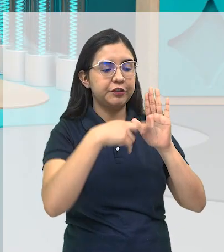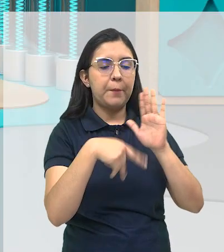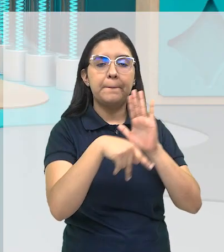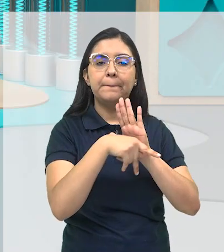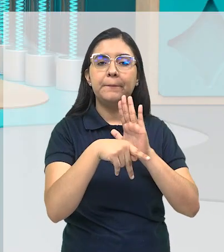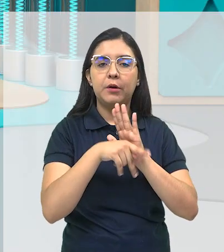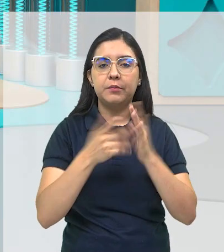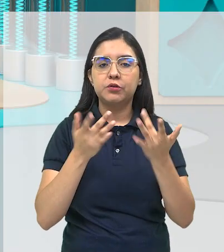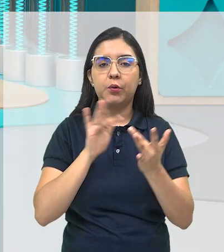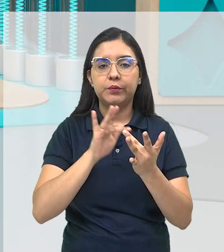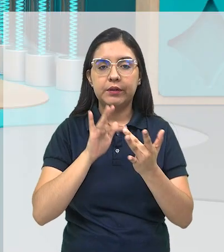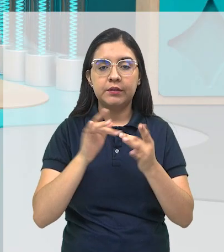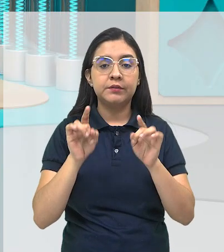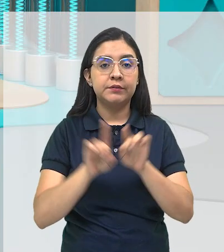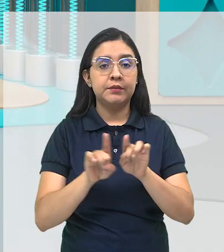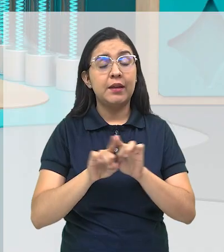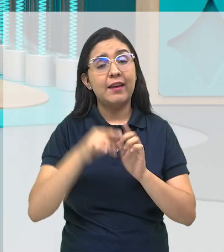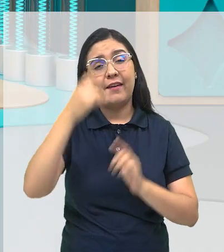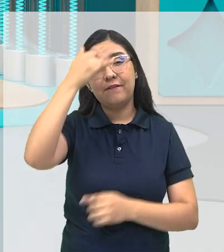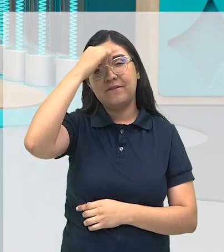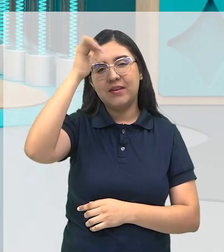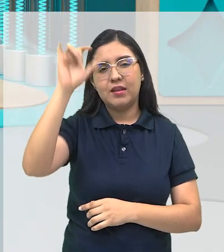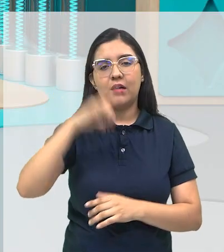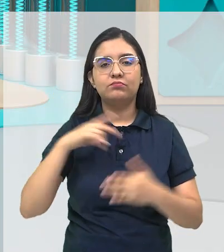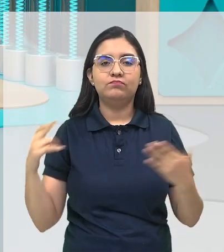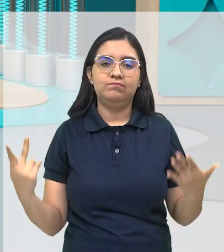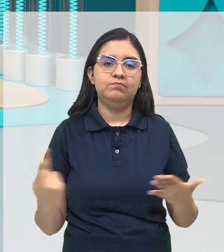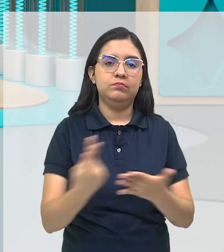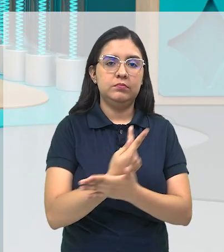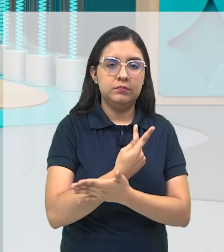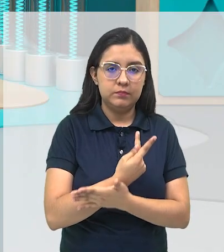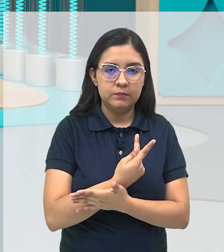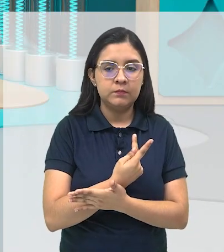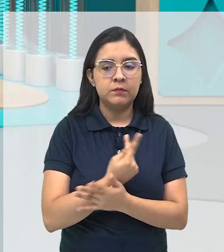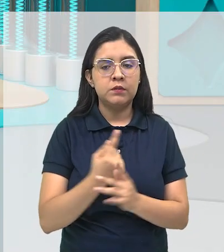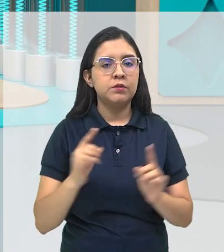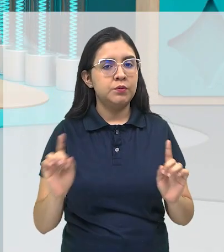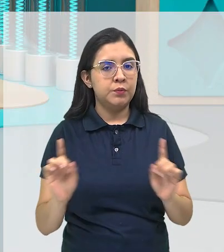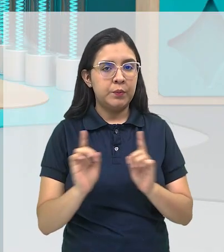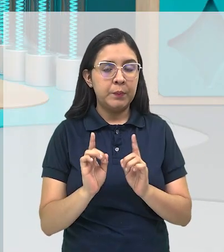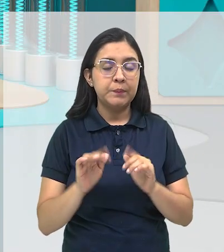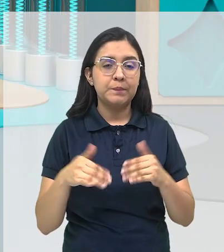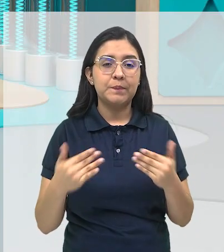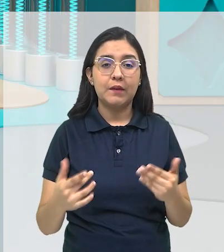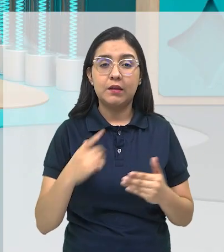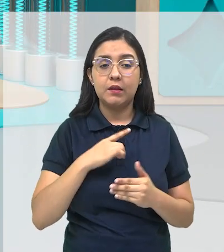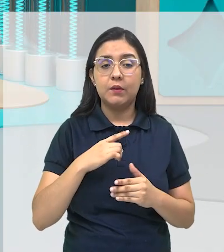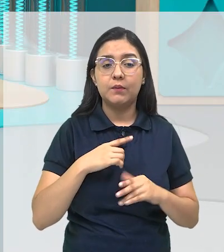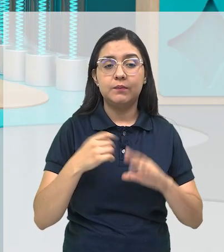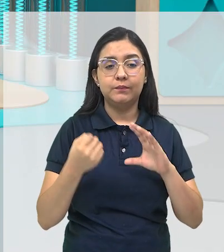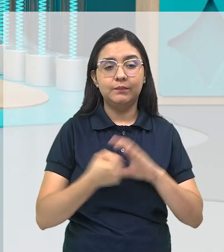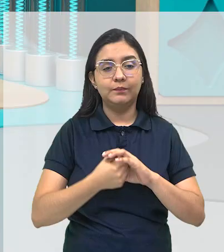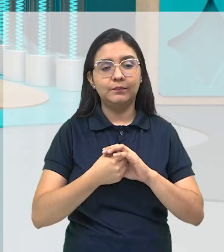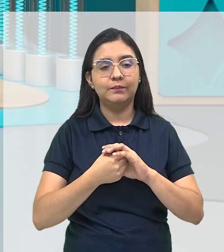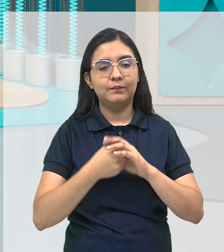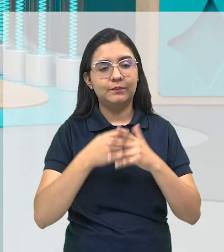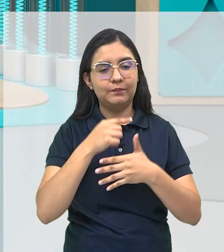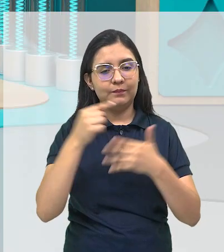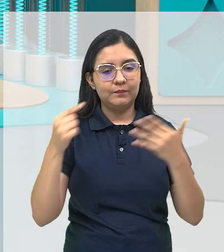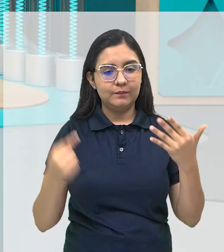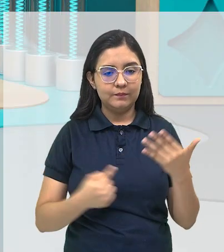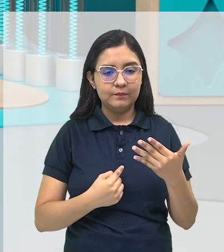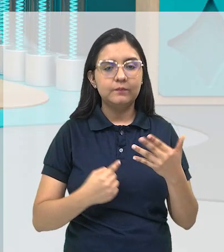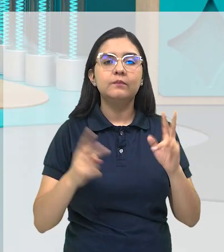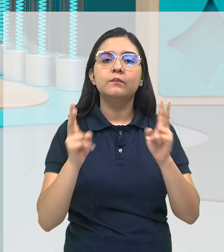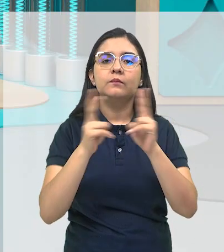específicas de contato, de modo a evitar ferimentos graves entre os praticantes. E aí eu cito para vocês a esgrima, o boxe, o